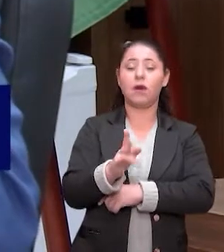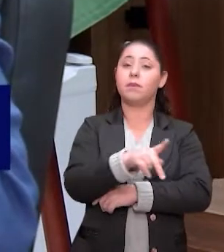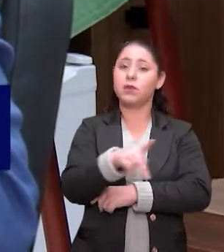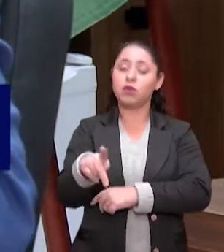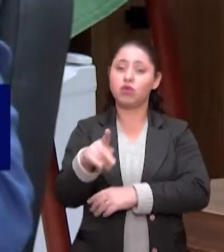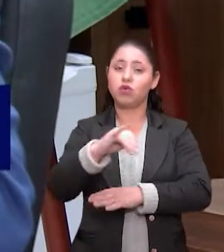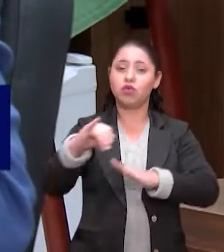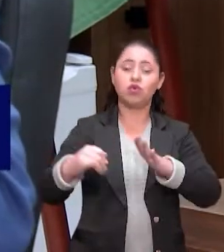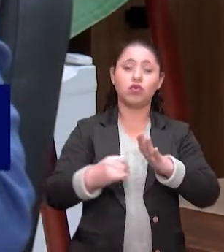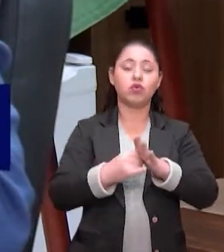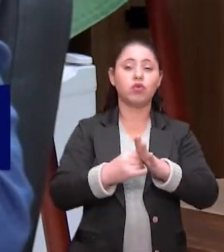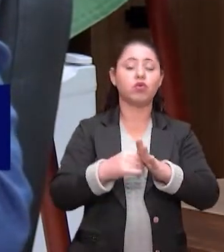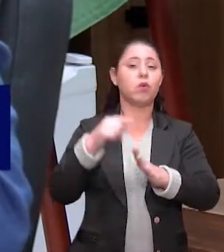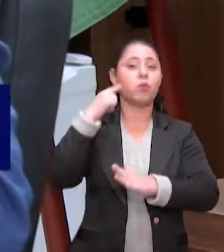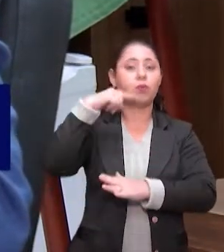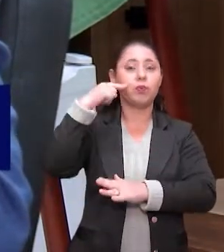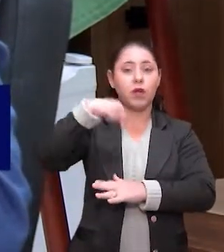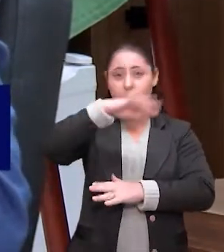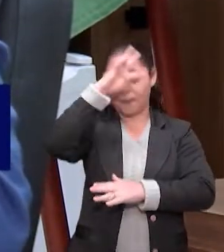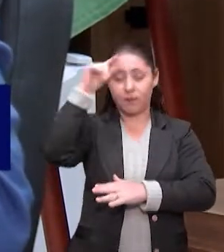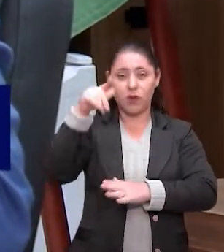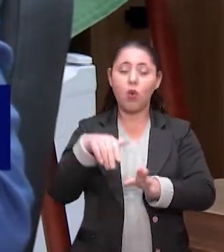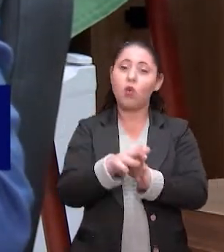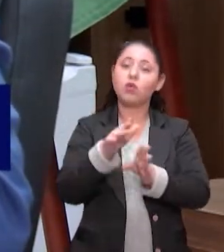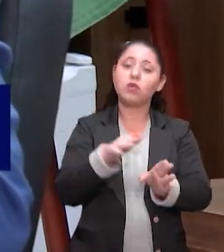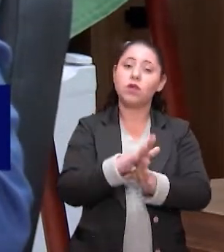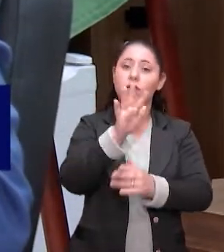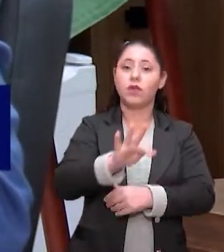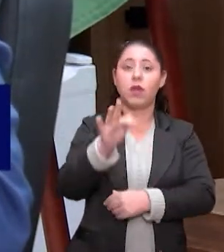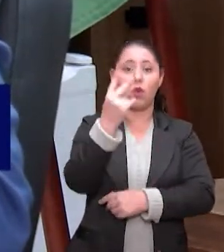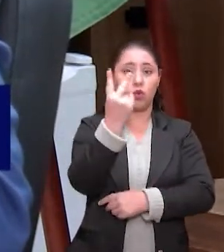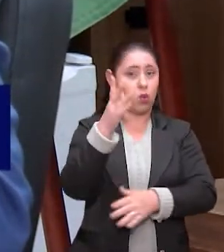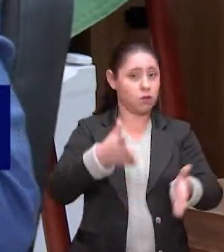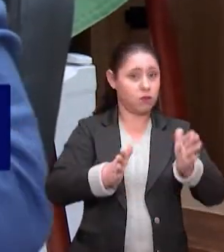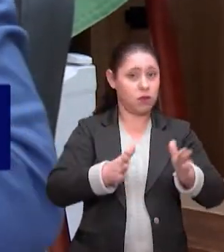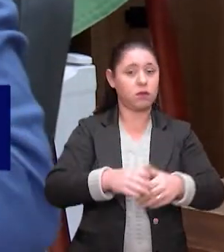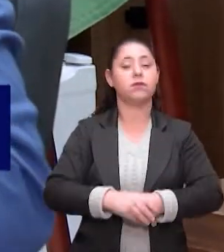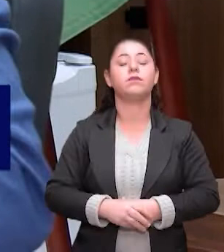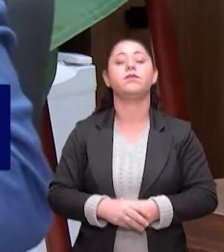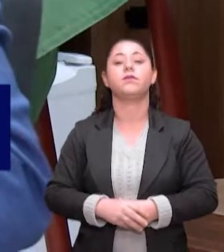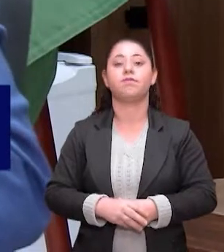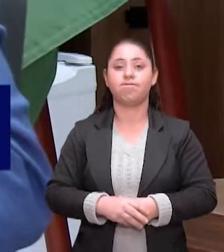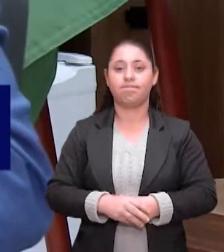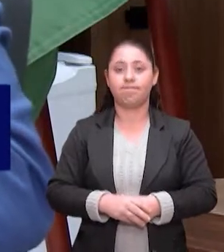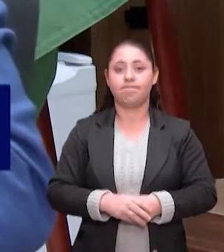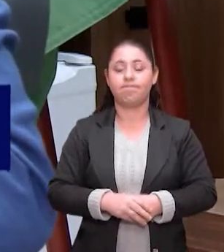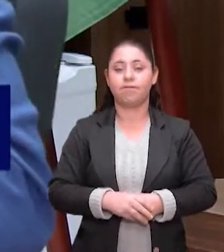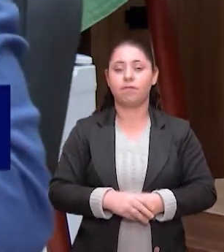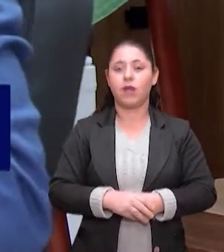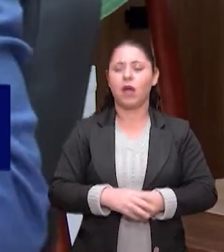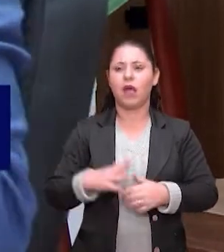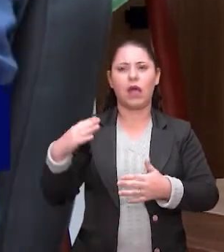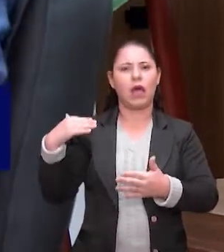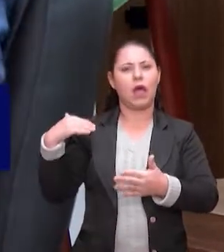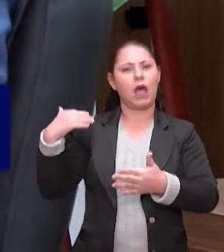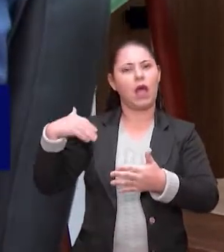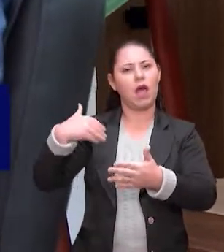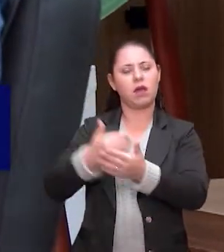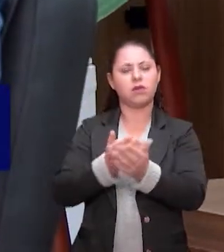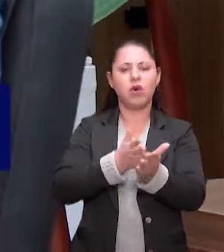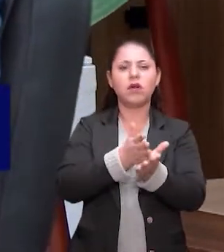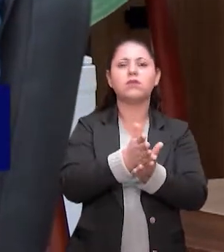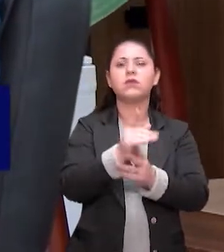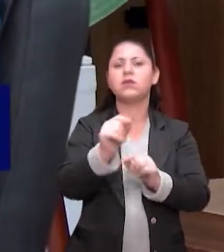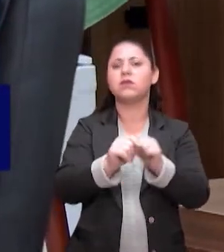Brasileira, fui presidente do Instituto dos Advogados de Mato Grosso do Sul, fui conselheiro federal por 2 mandatos, e essa